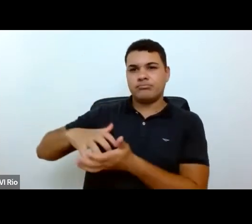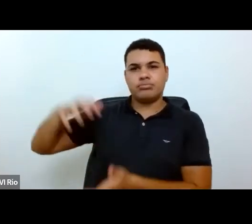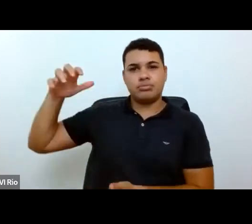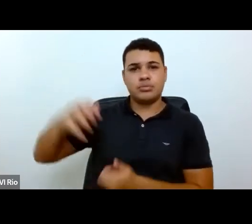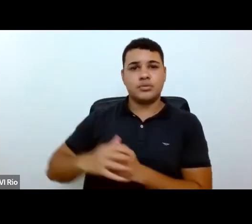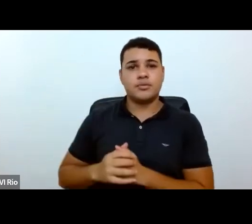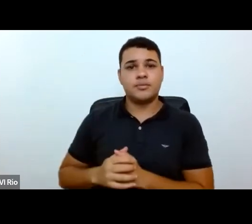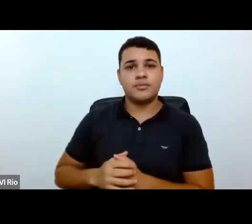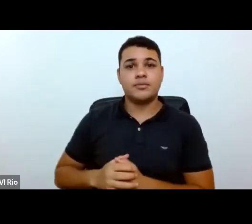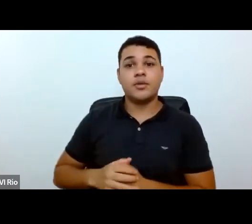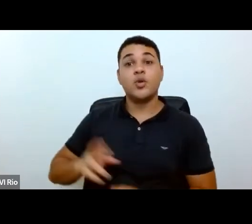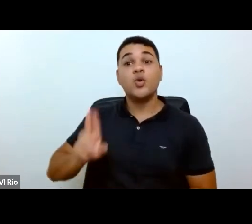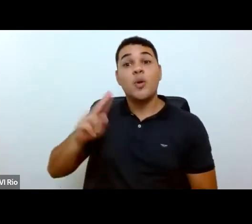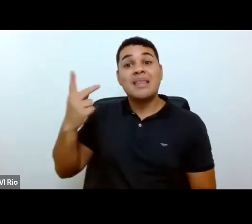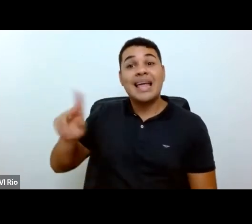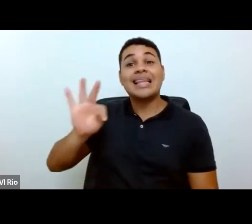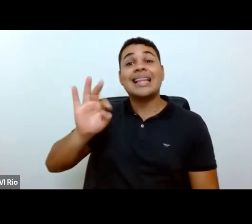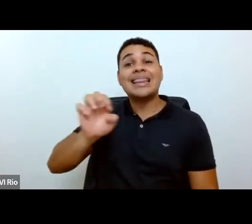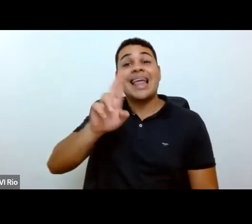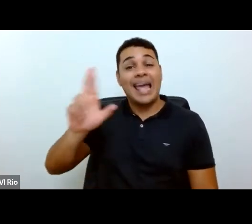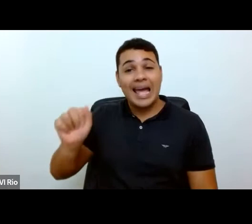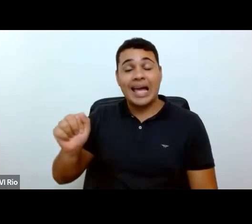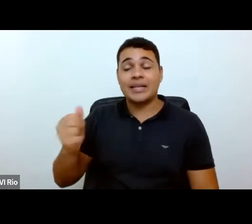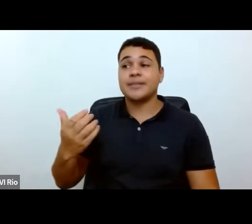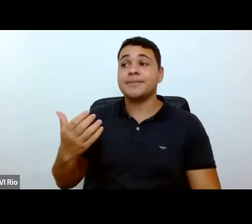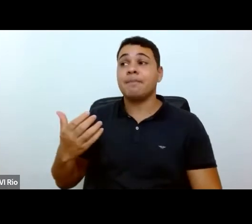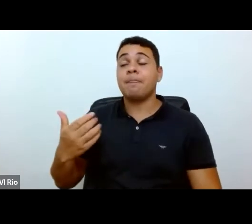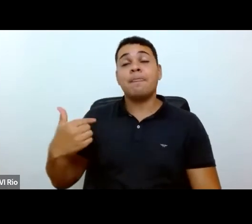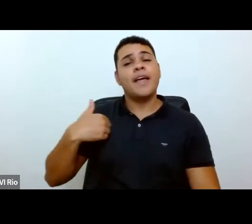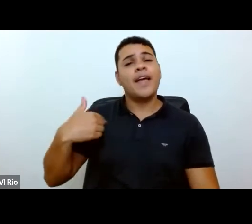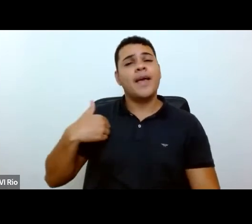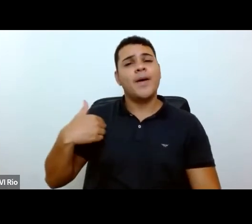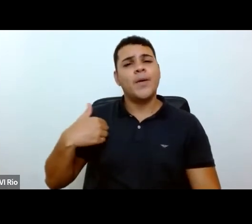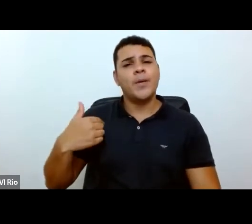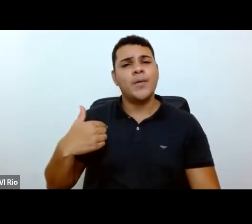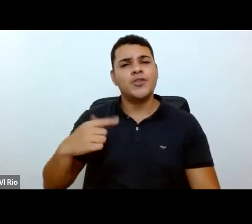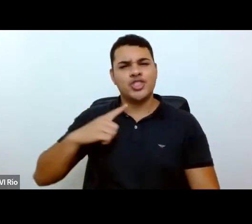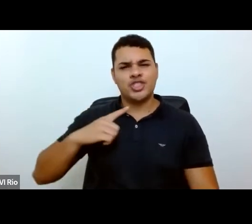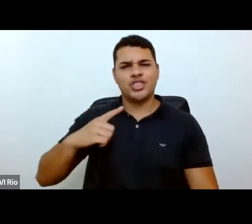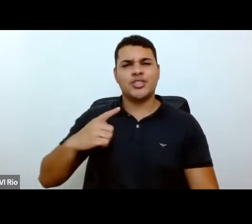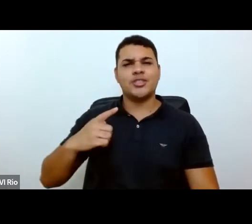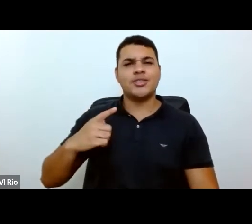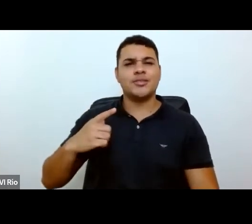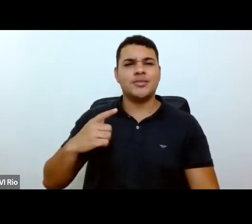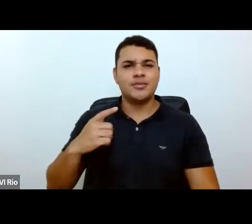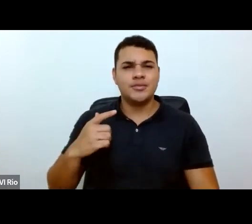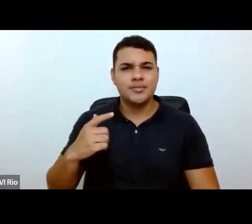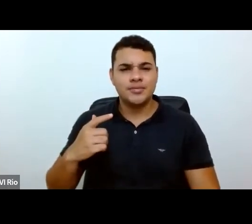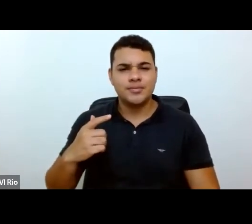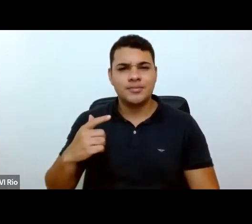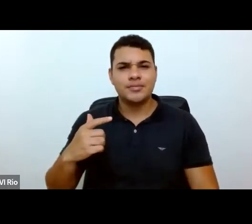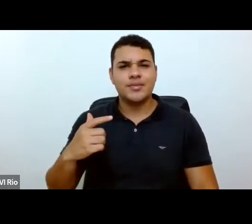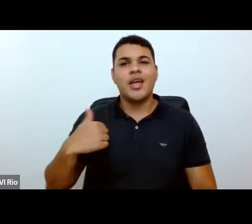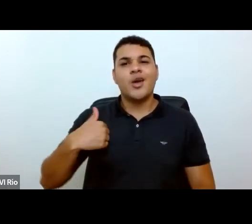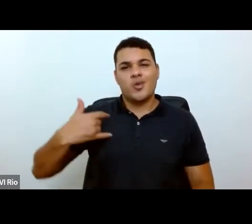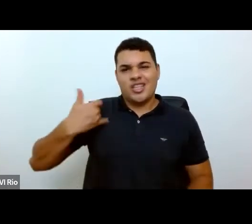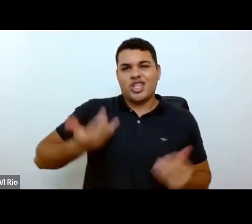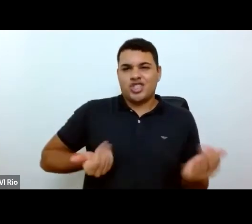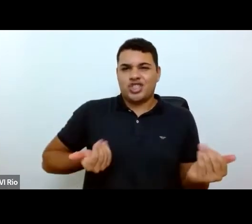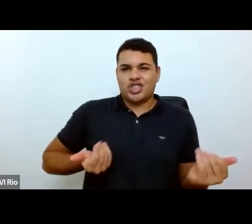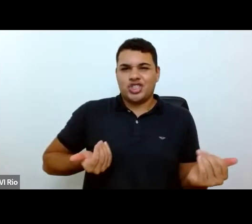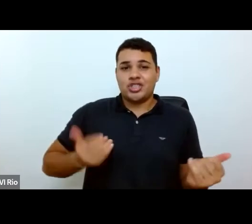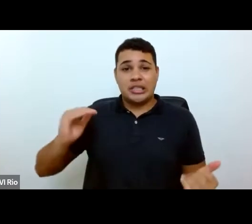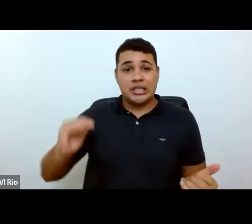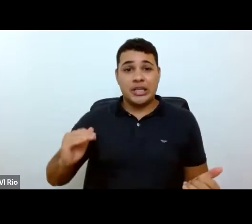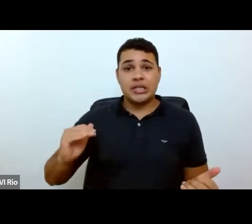chama Terra. E quando eu tinha idade, eu procurava, principalmente para as mulheres Chacriabá, qual